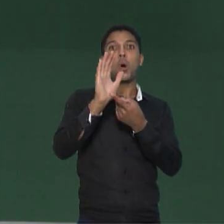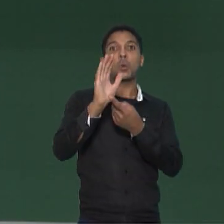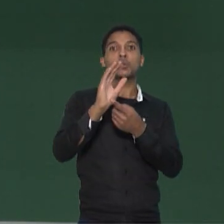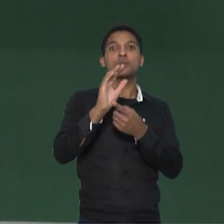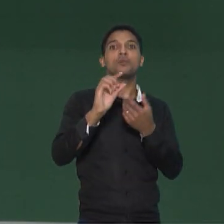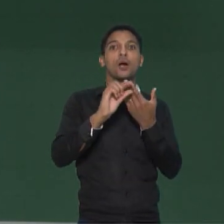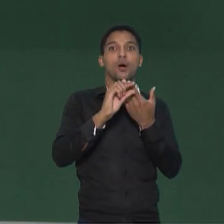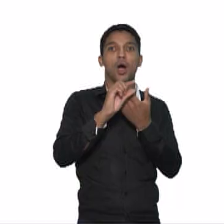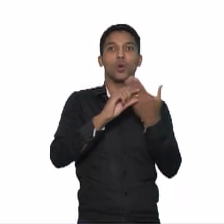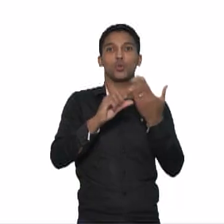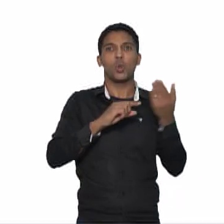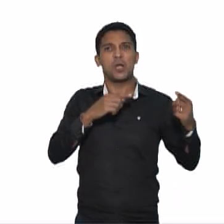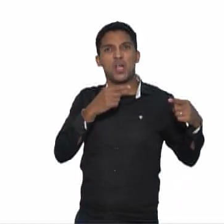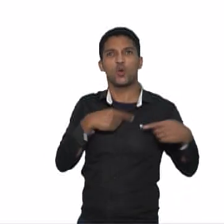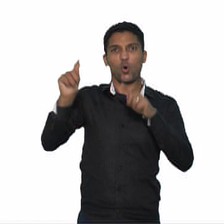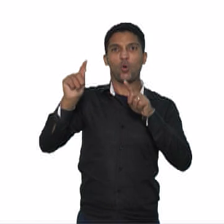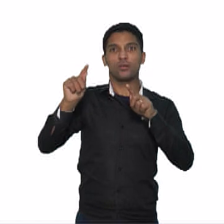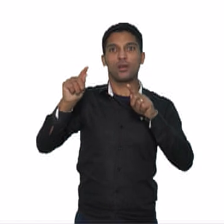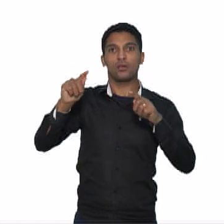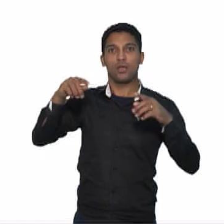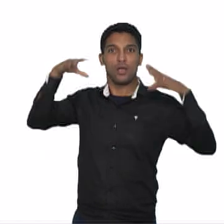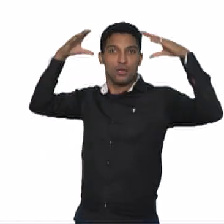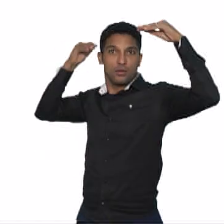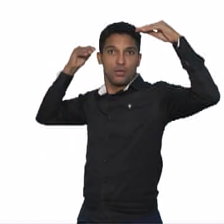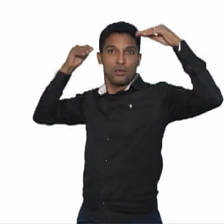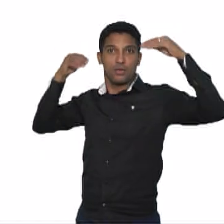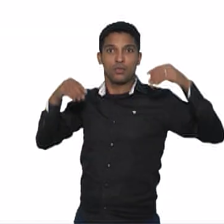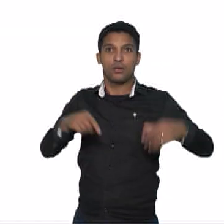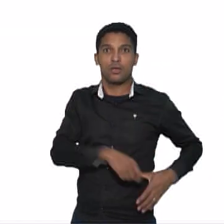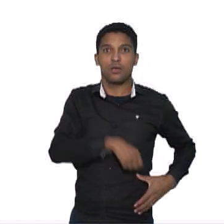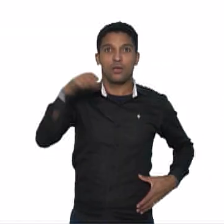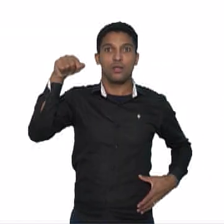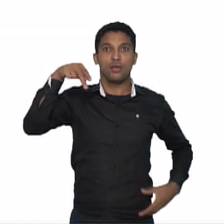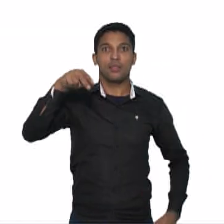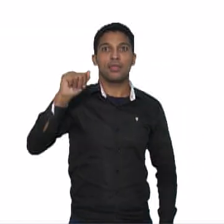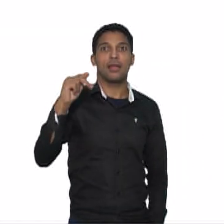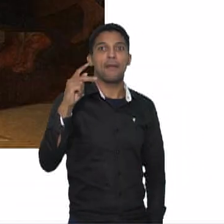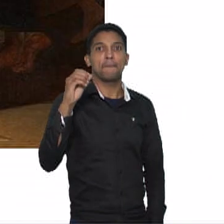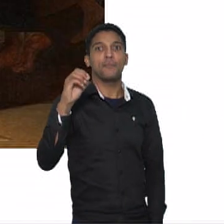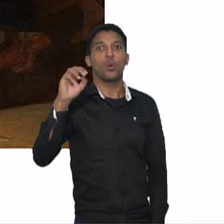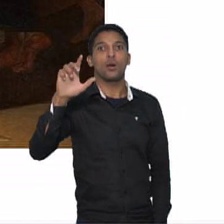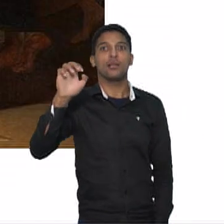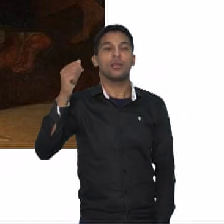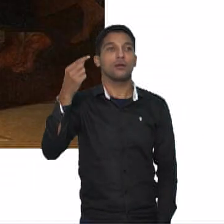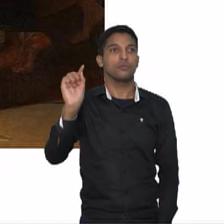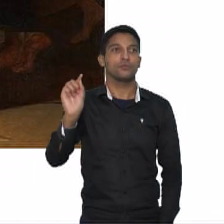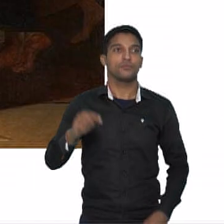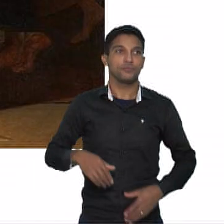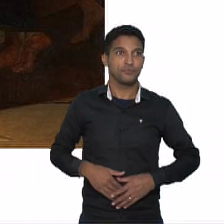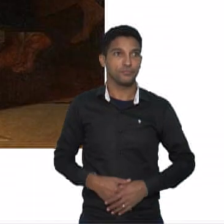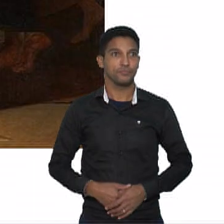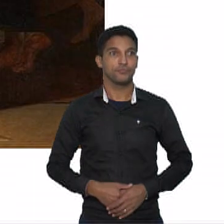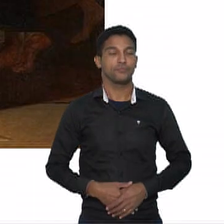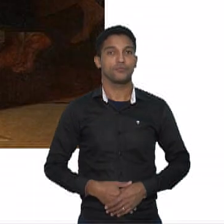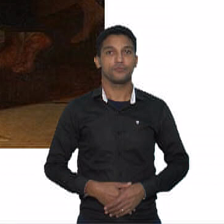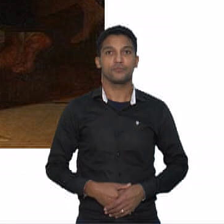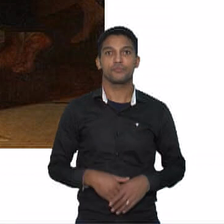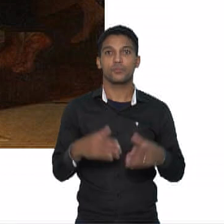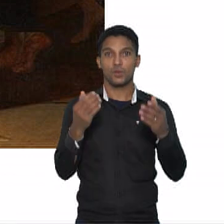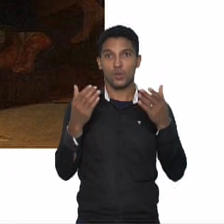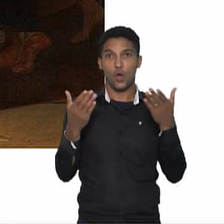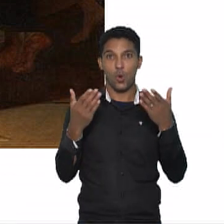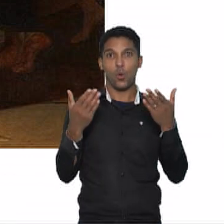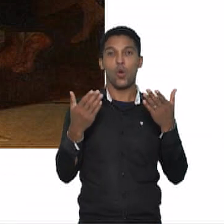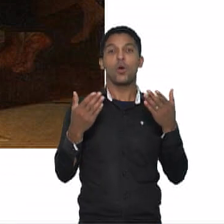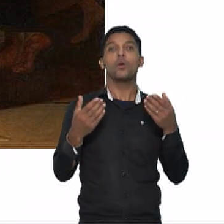legível, mas aqui está dizendo em ano 2, tá? Você vai achar na internet a imagem, eu não consegui achar uma com um zoom muito bom, tá? Outro quadro dele,